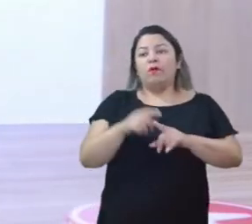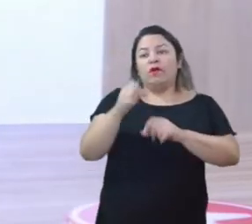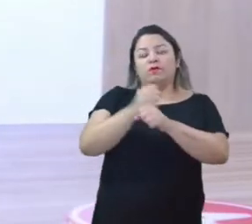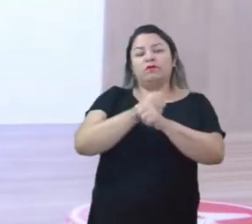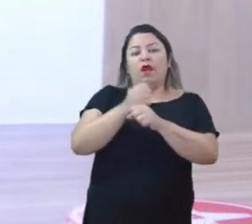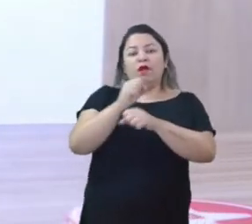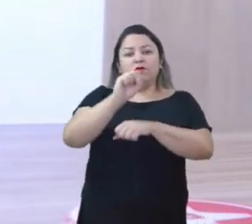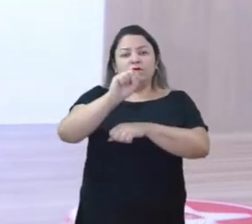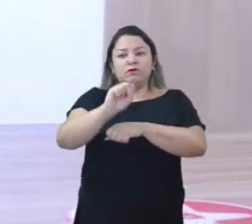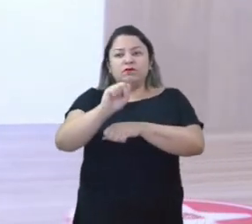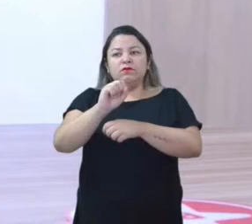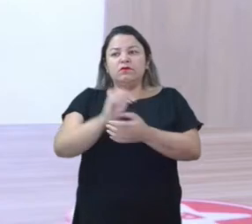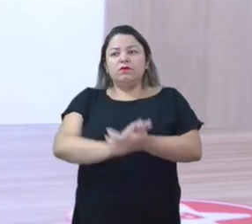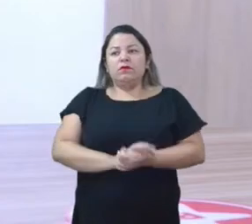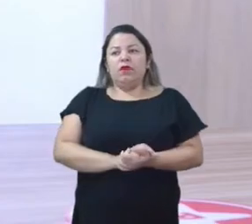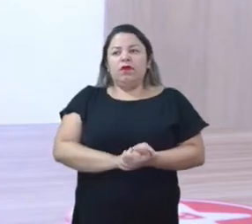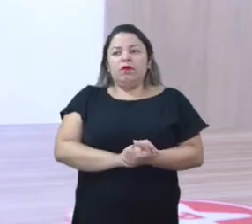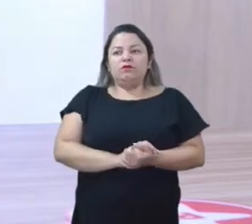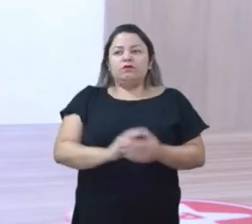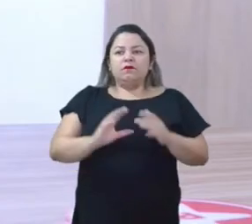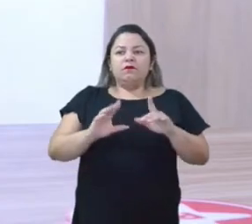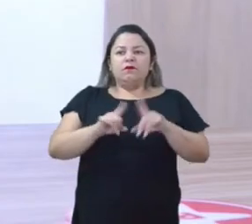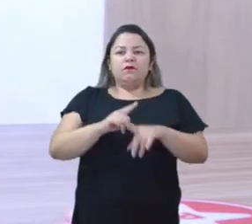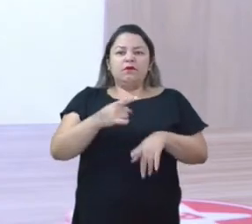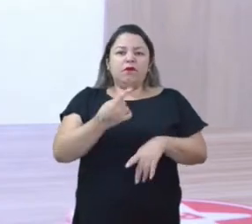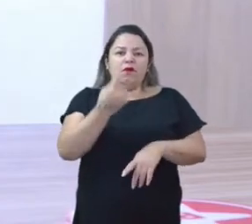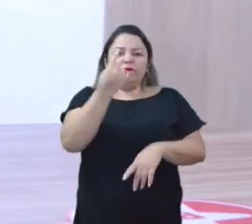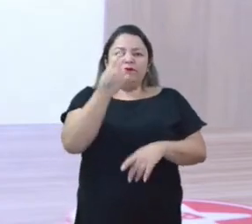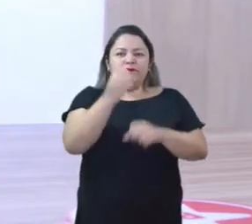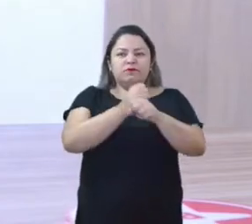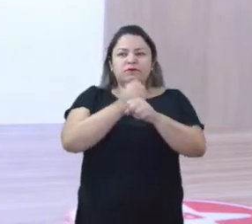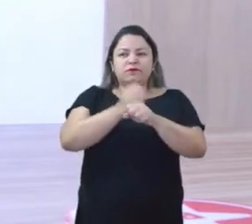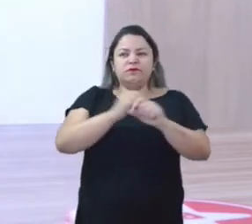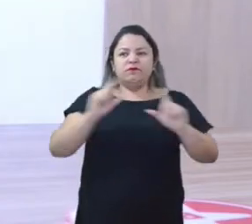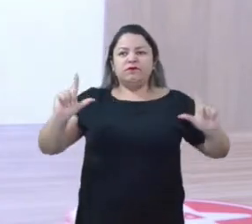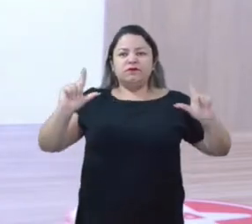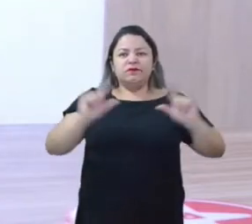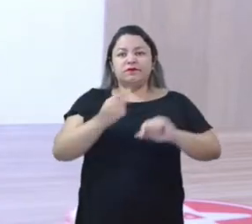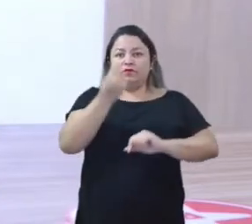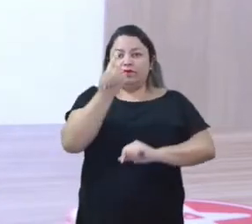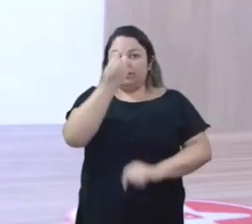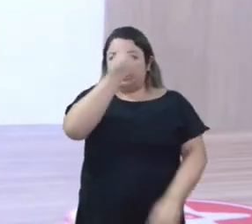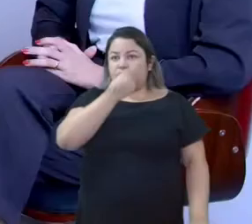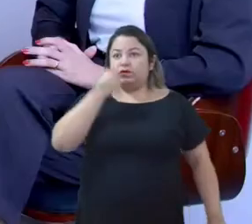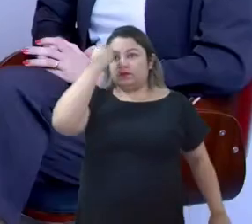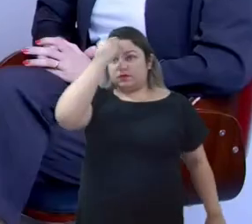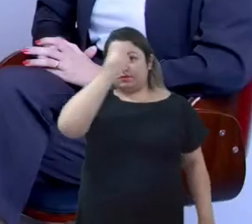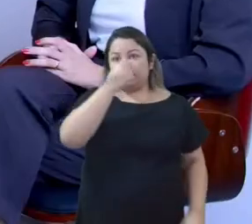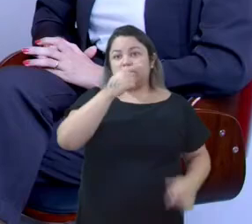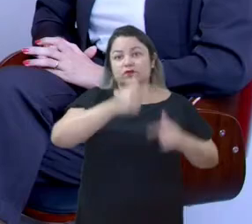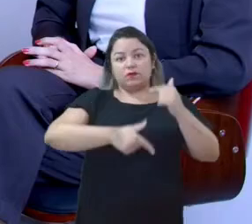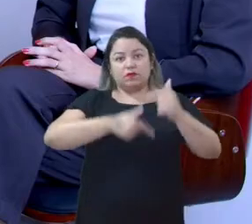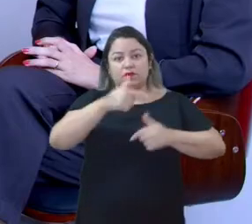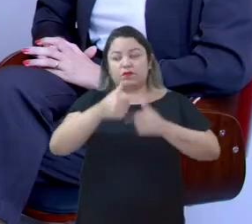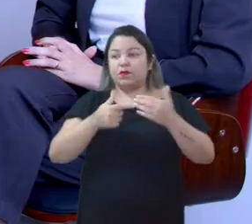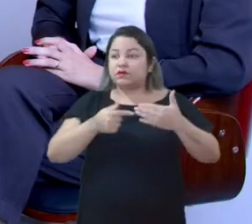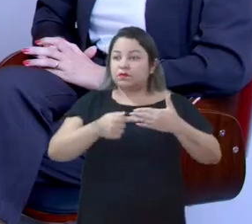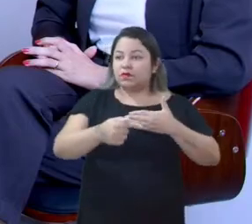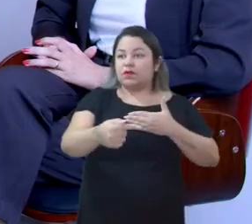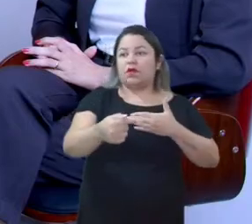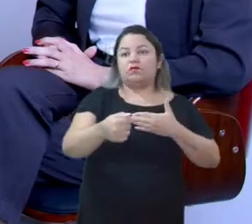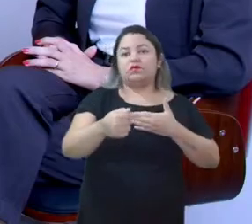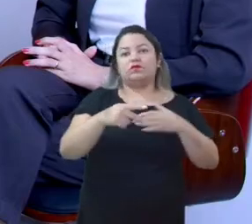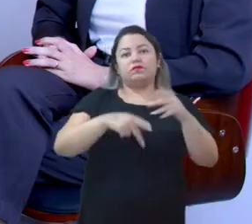hoje eu defendo um modelo que a cada um ano reduza 1 hora na jornada de trabalho semanal do